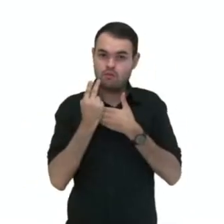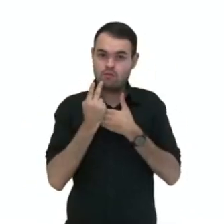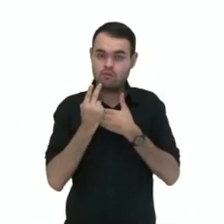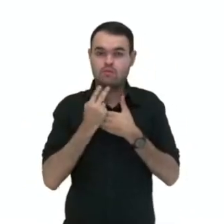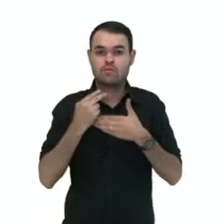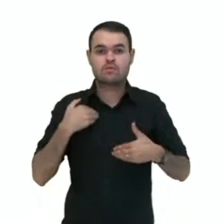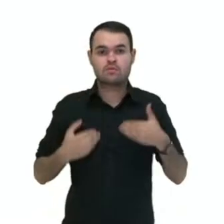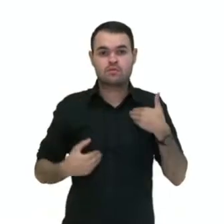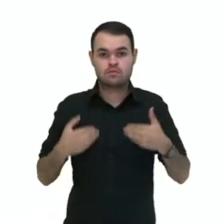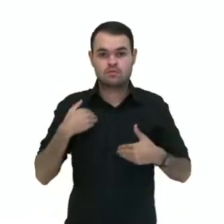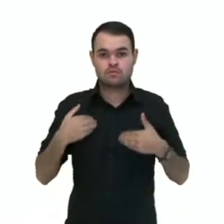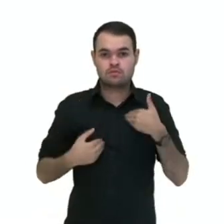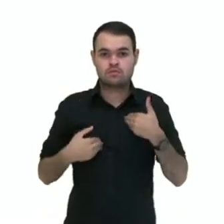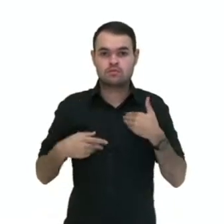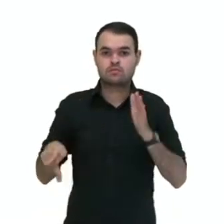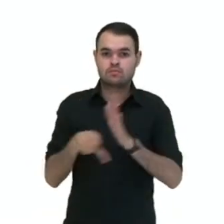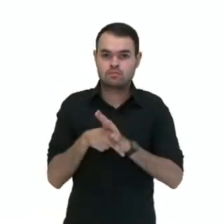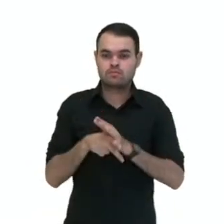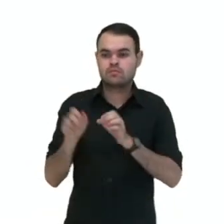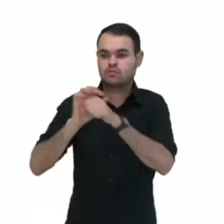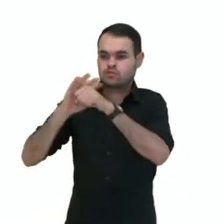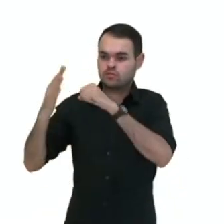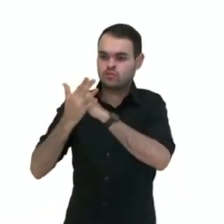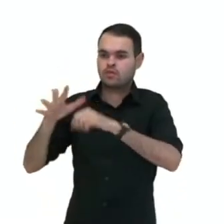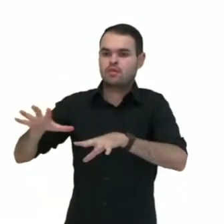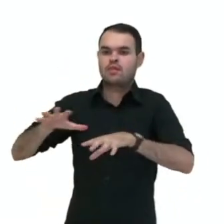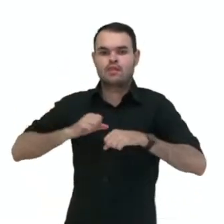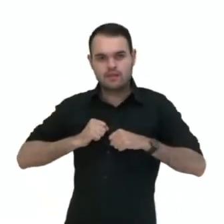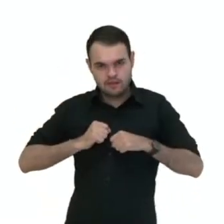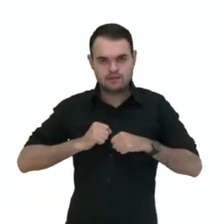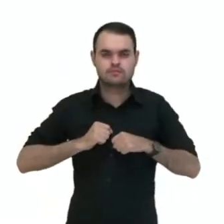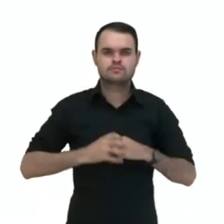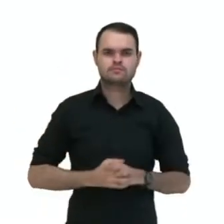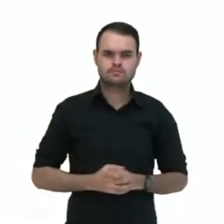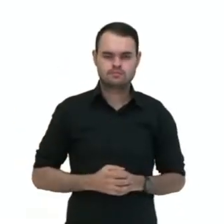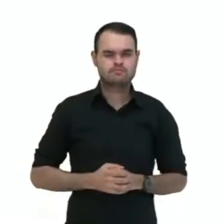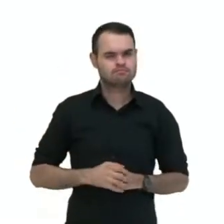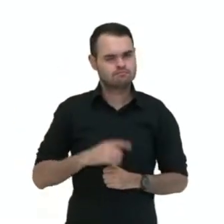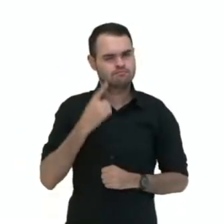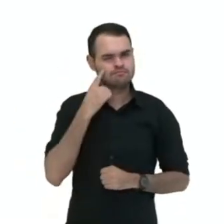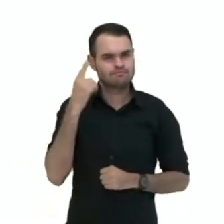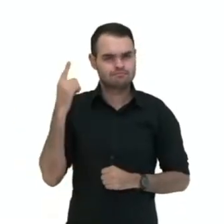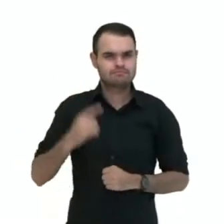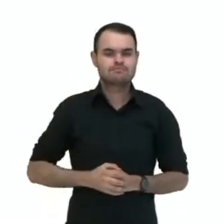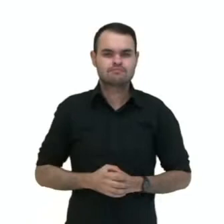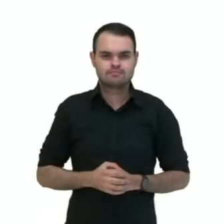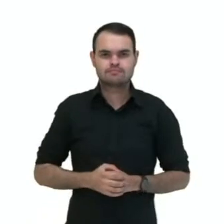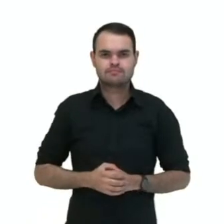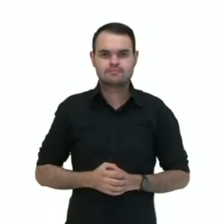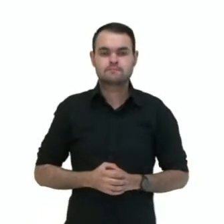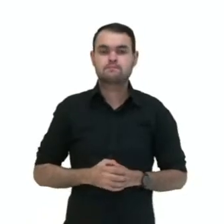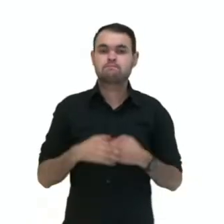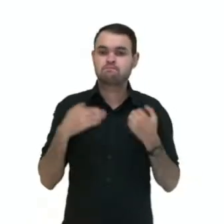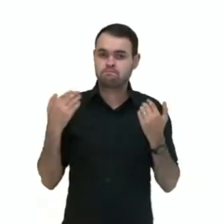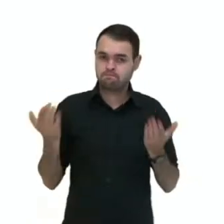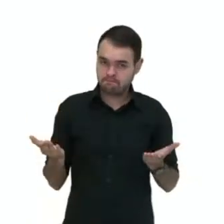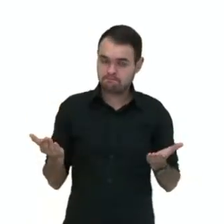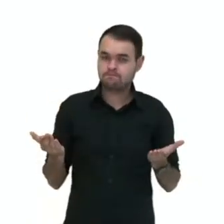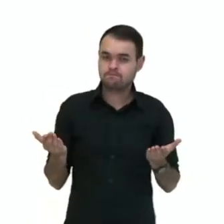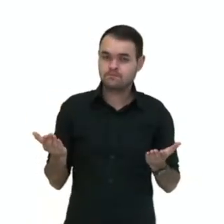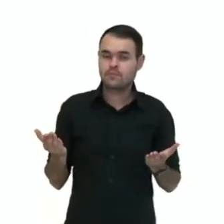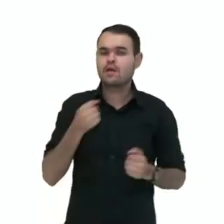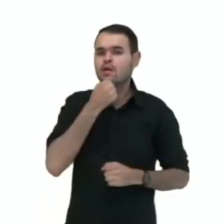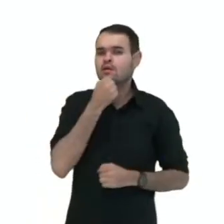à infecção pela Covid-19. Muito bem, minha gente. Então ali, né,